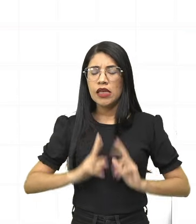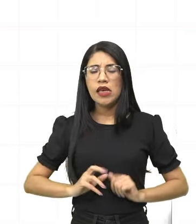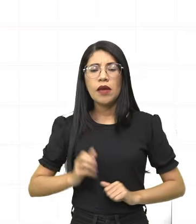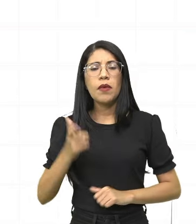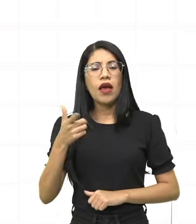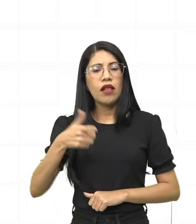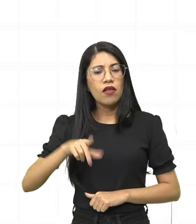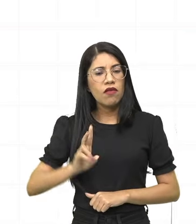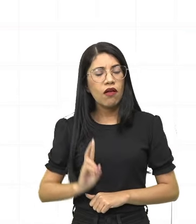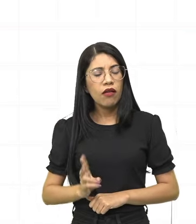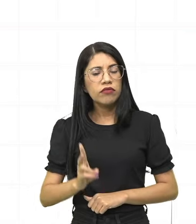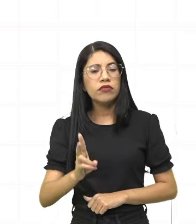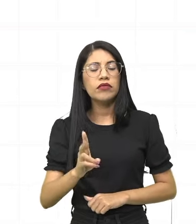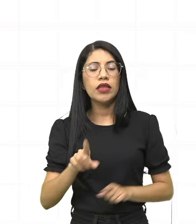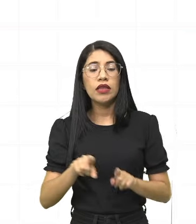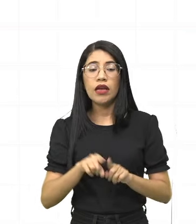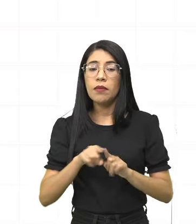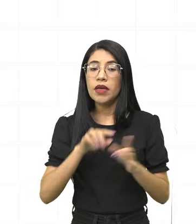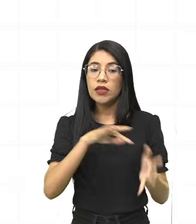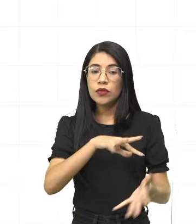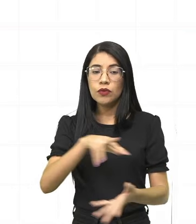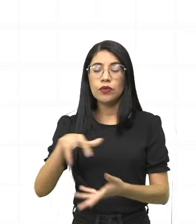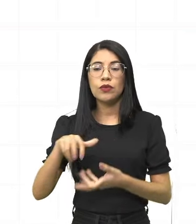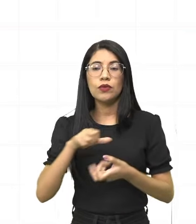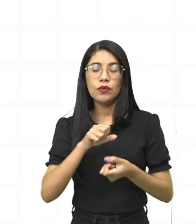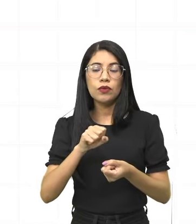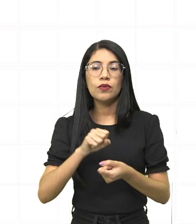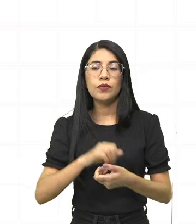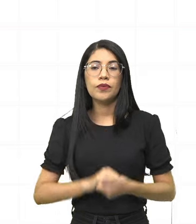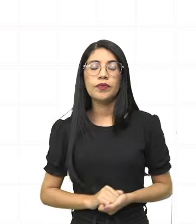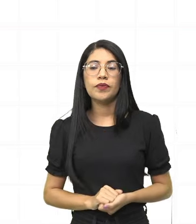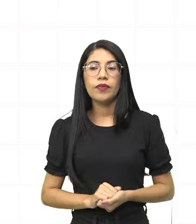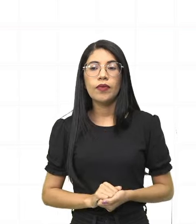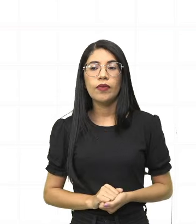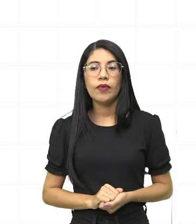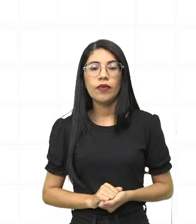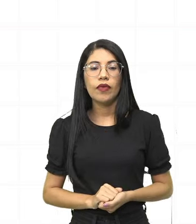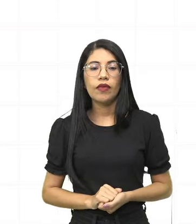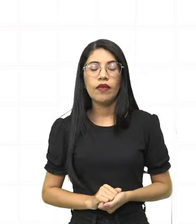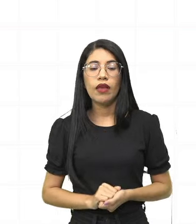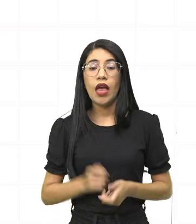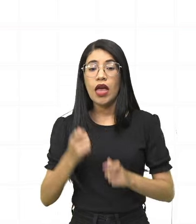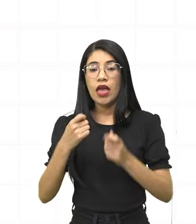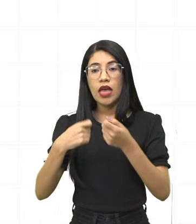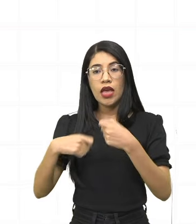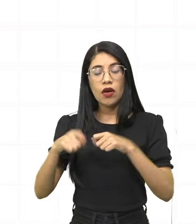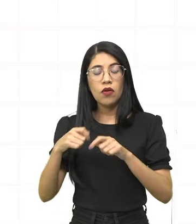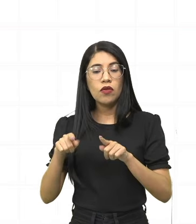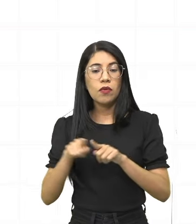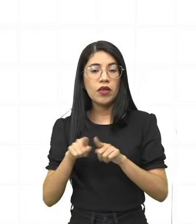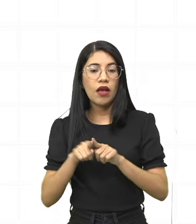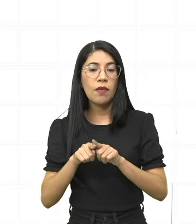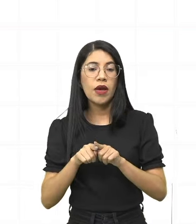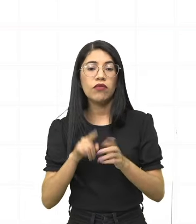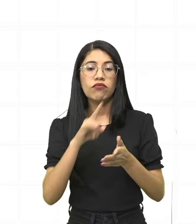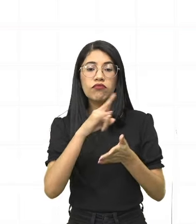renovável. Uma energia sustentável, como vantagens. A economia na conta de luz é uma